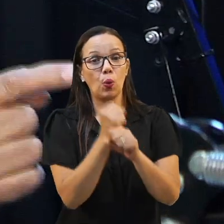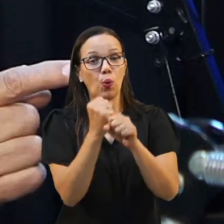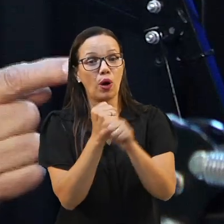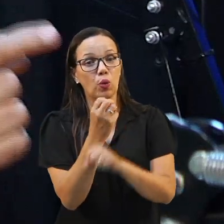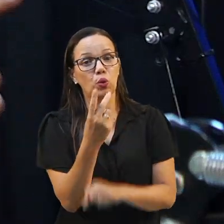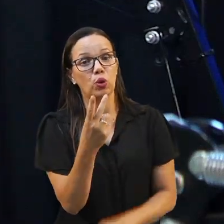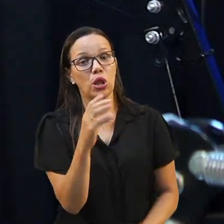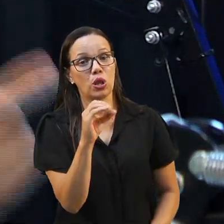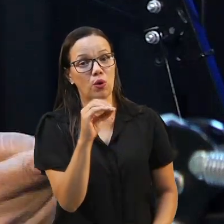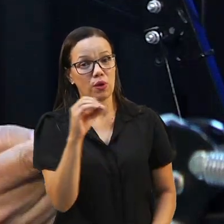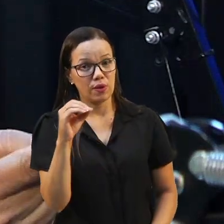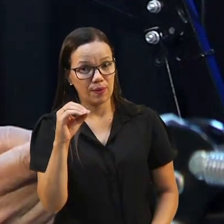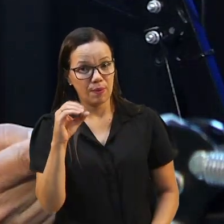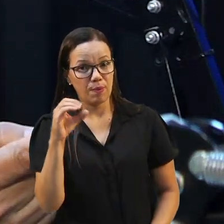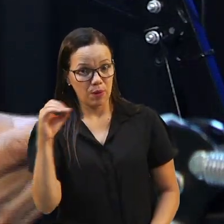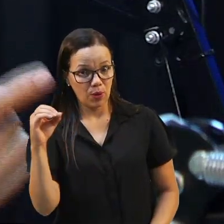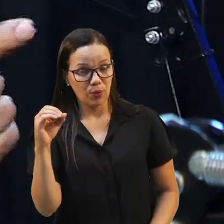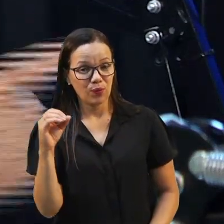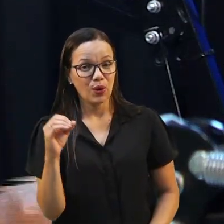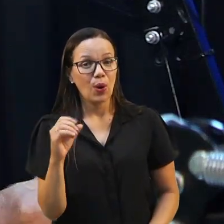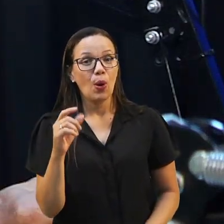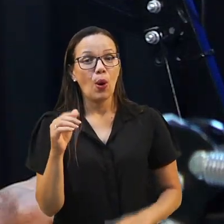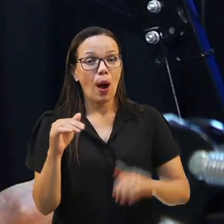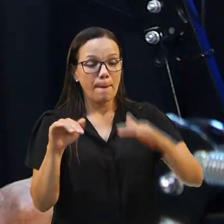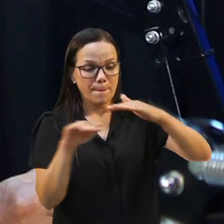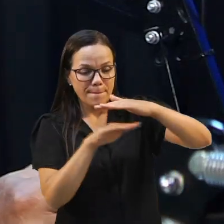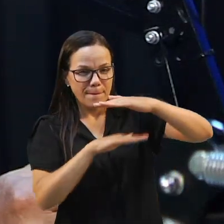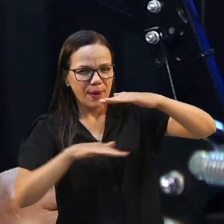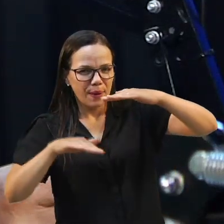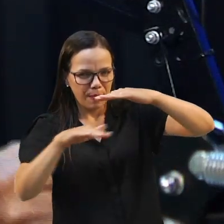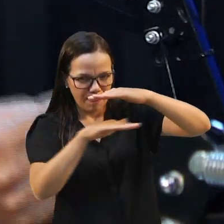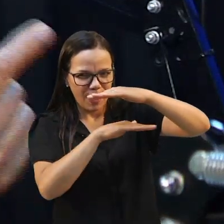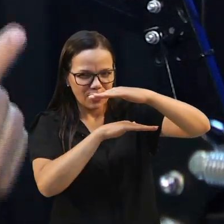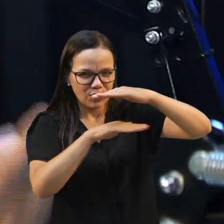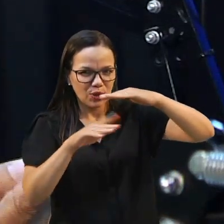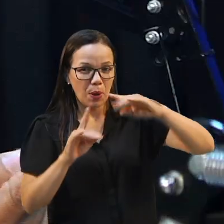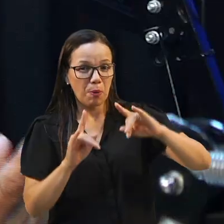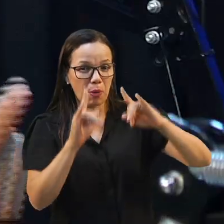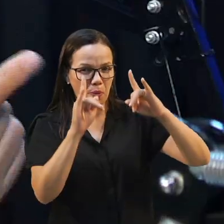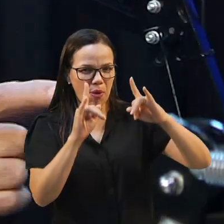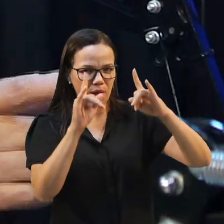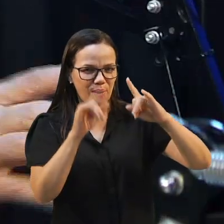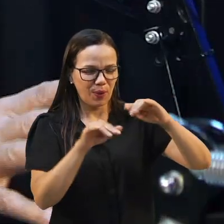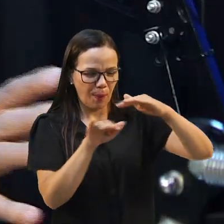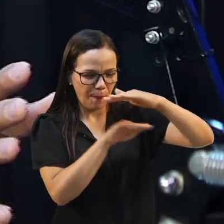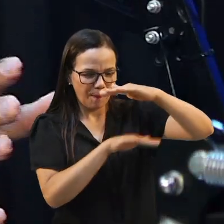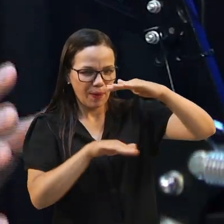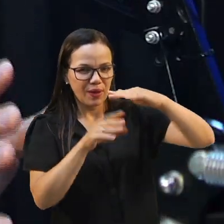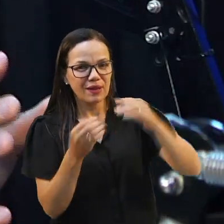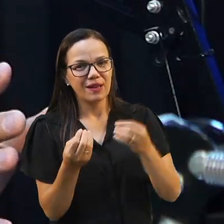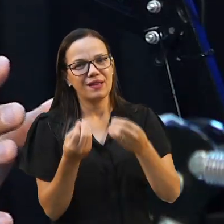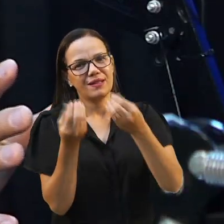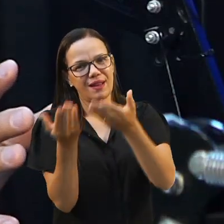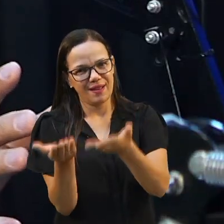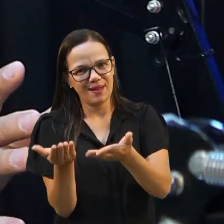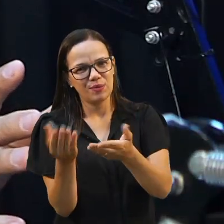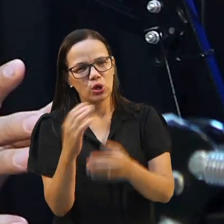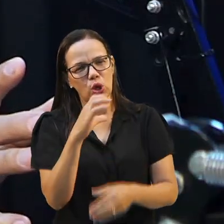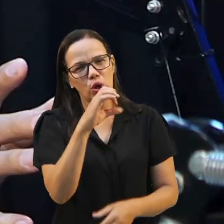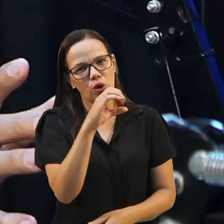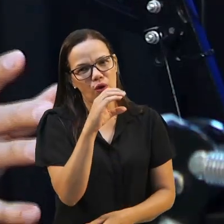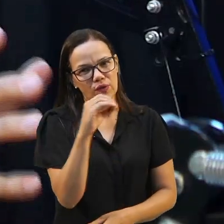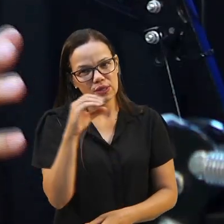nós entregamos o primeiro andar do Hospital do Câncer. uma área da ordem de 900 metros